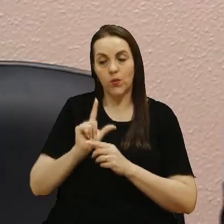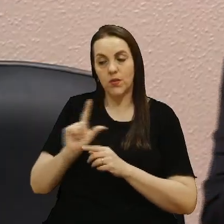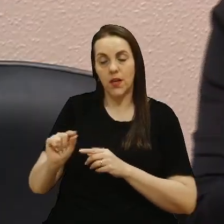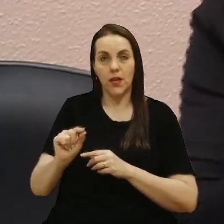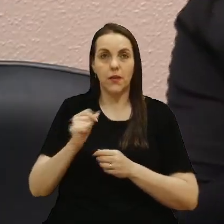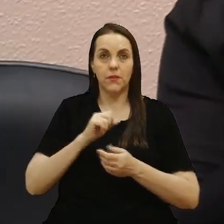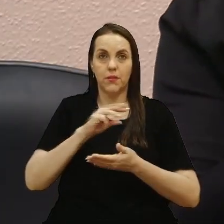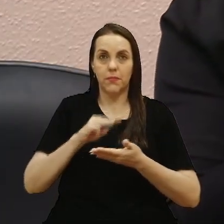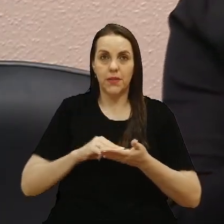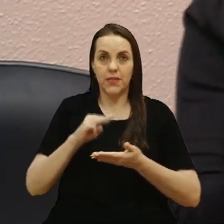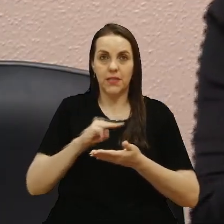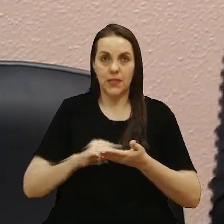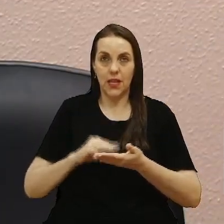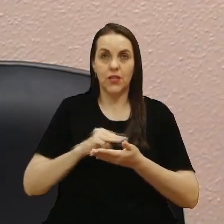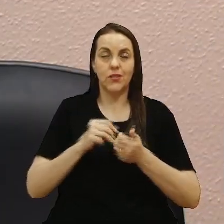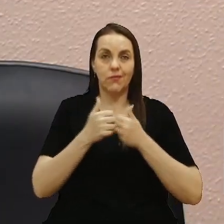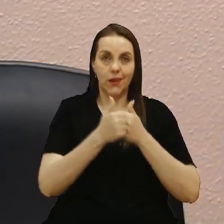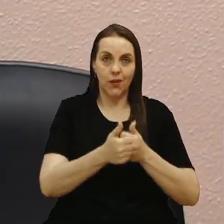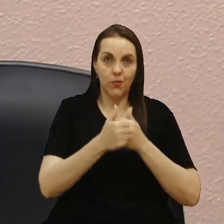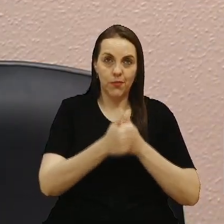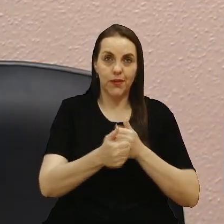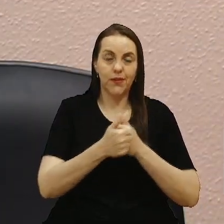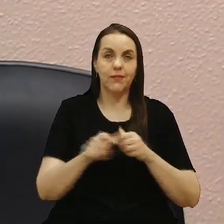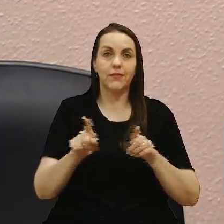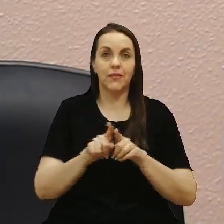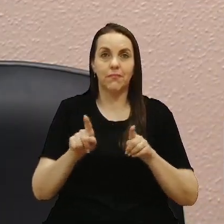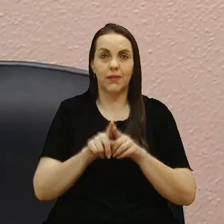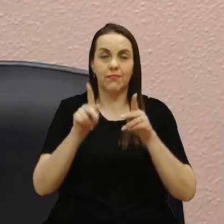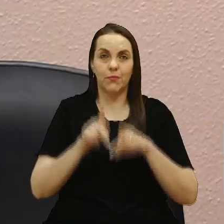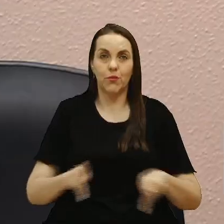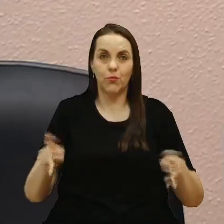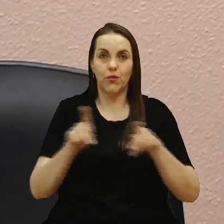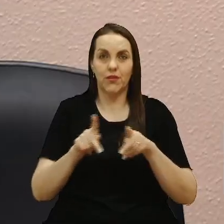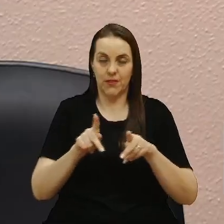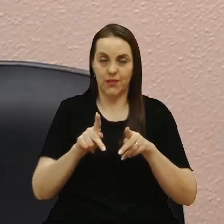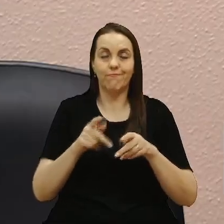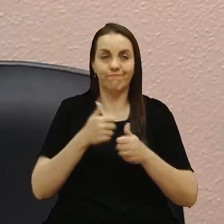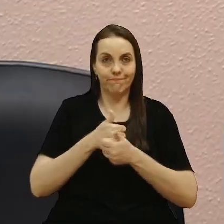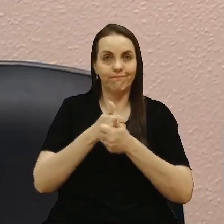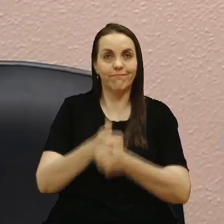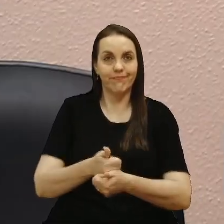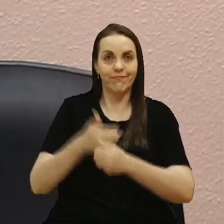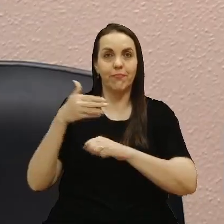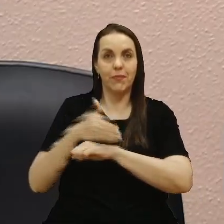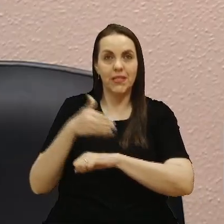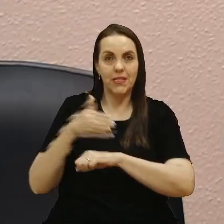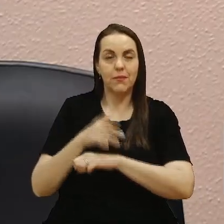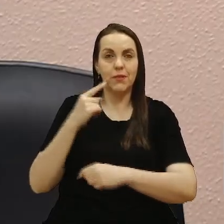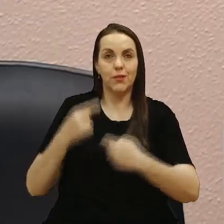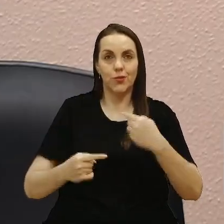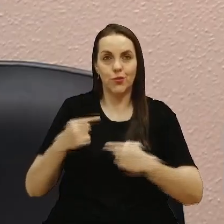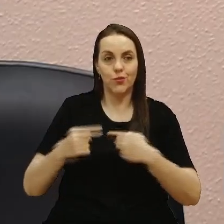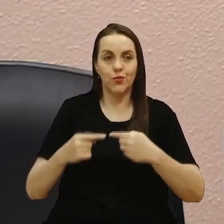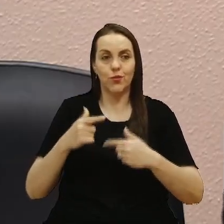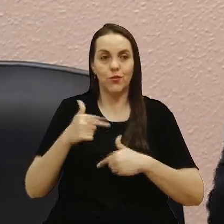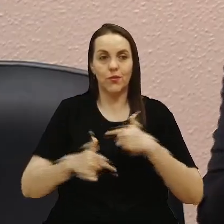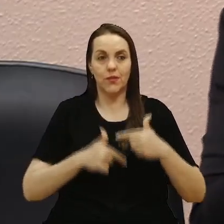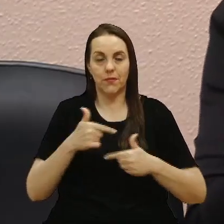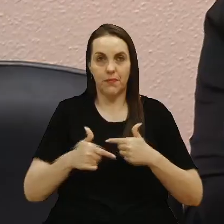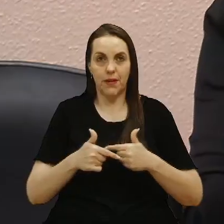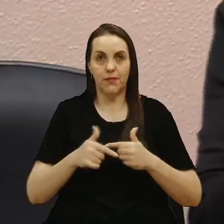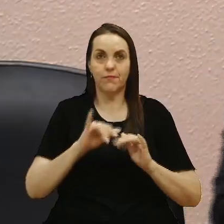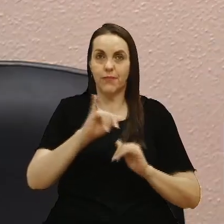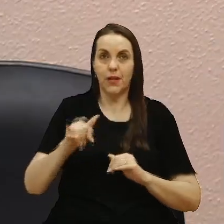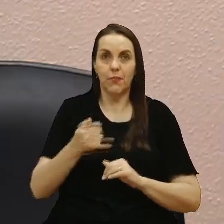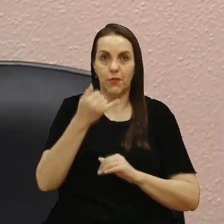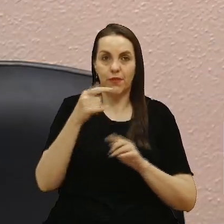estavam nos acompanhando, e nós ficamos felizes quando a população caxiense acompanha e participa das discussões do nosso trabalho. E queria aproveitar, senhor presidente,